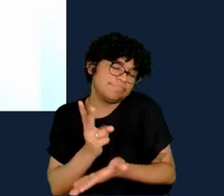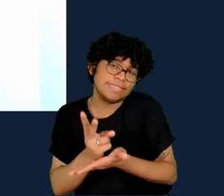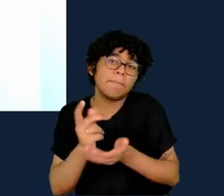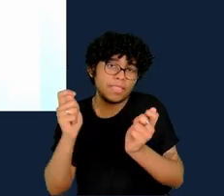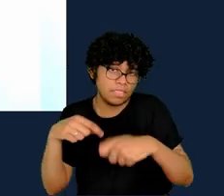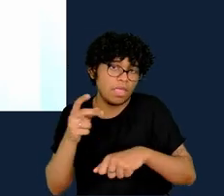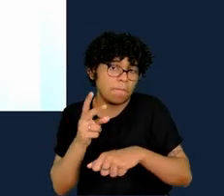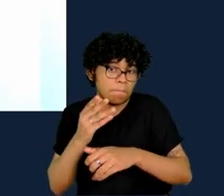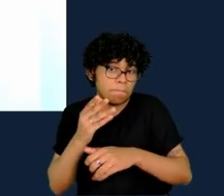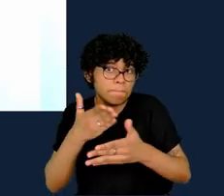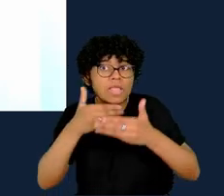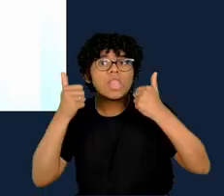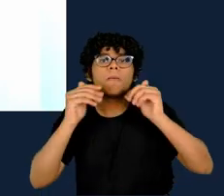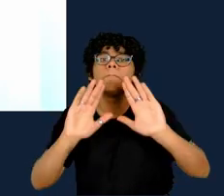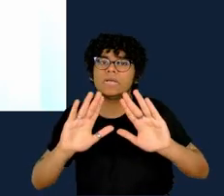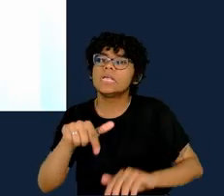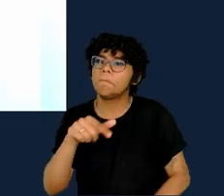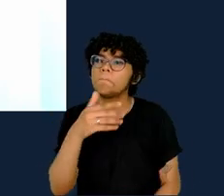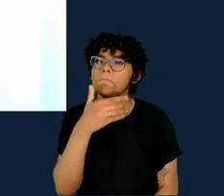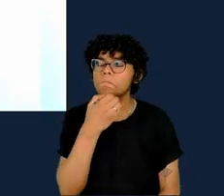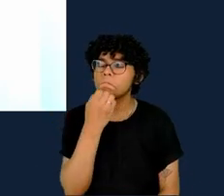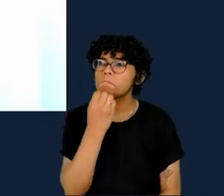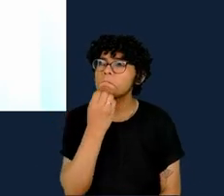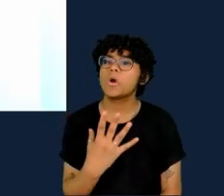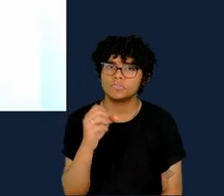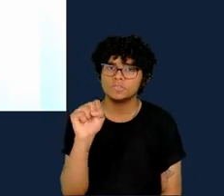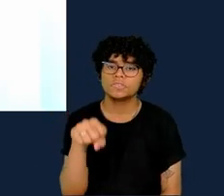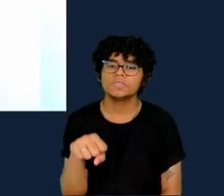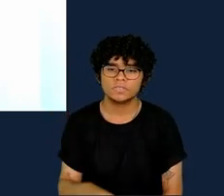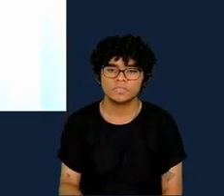boa na atualidade.